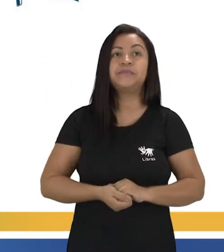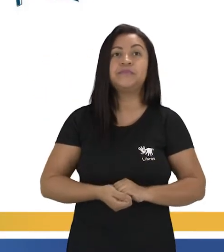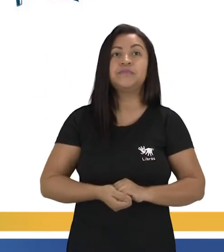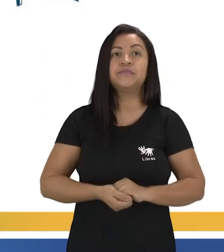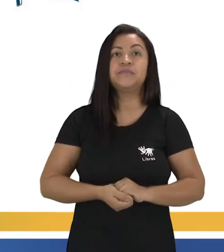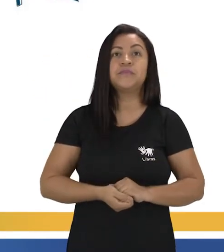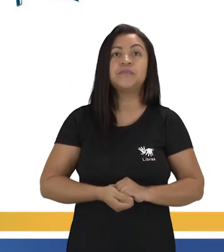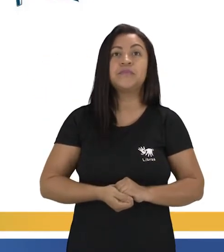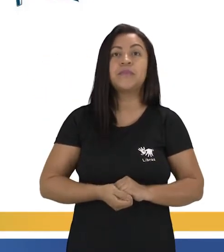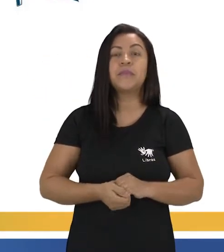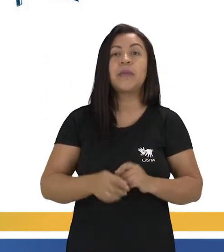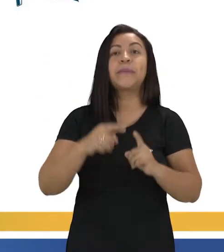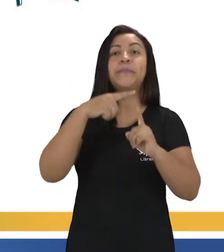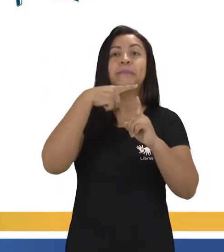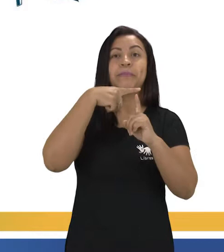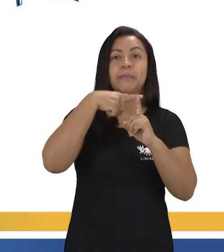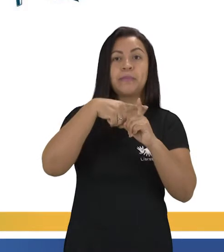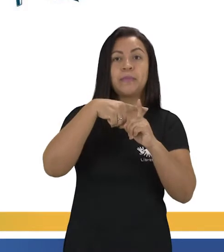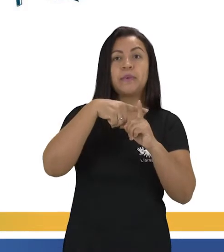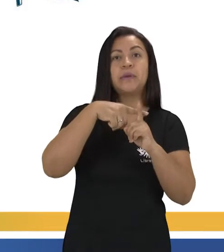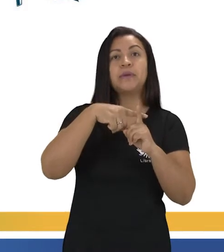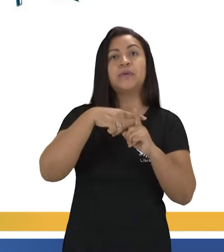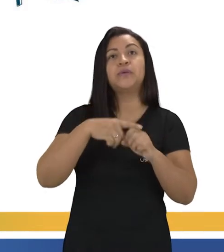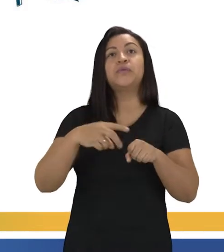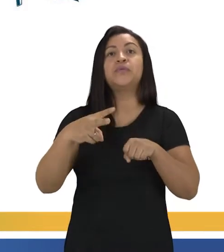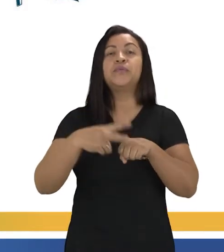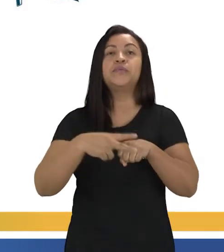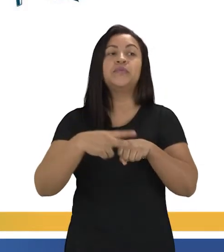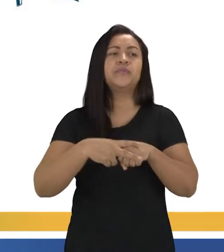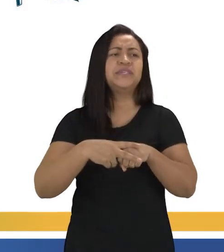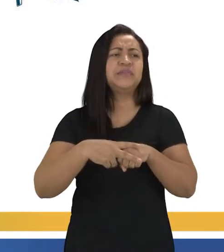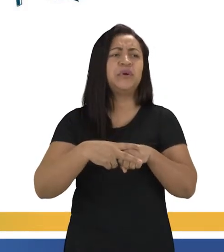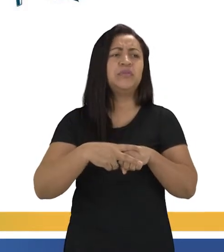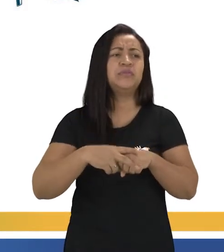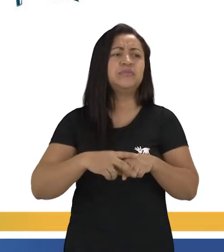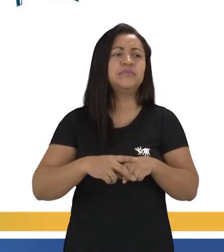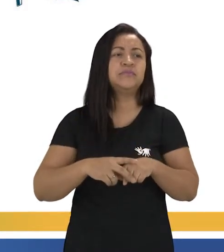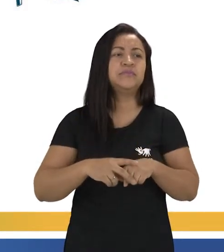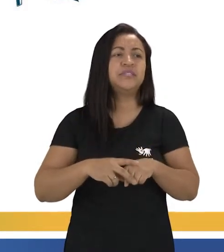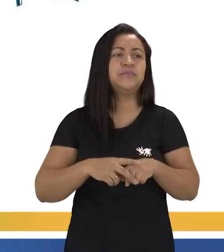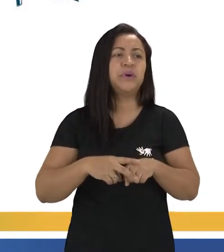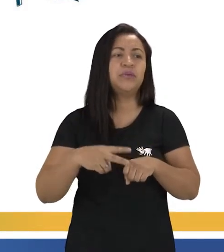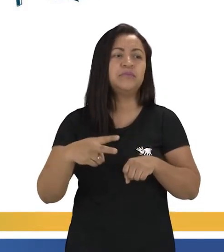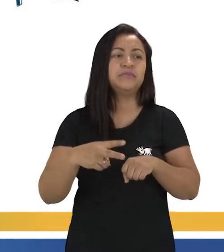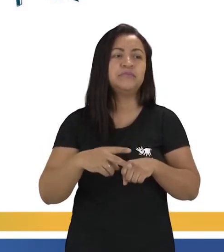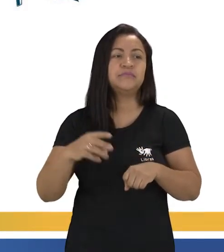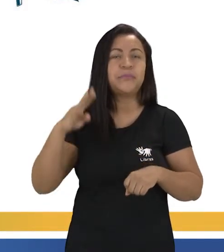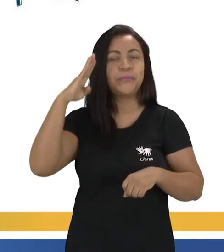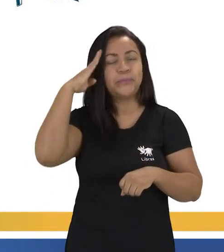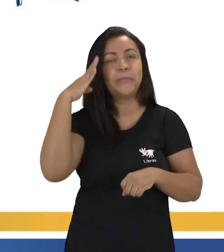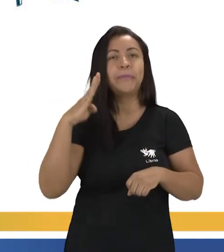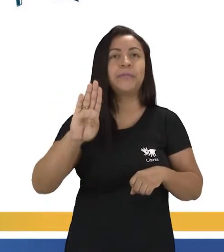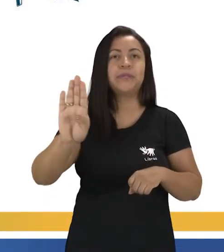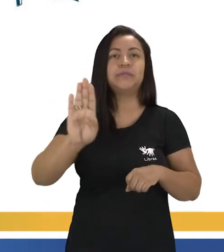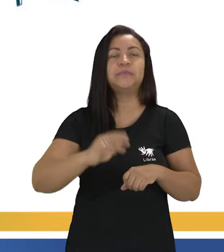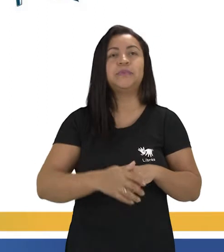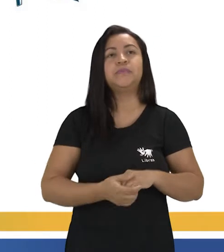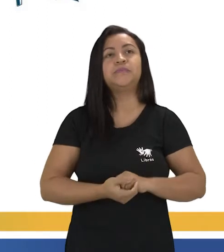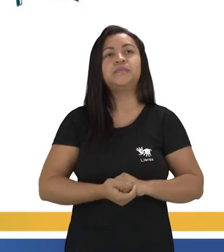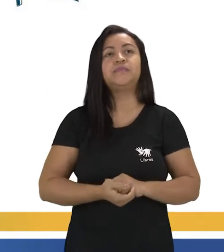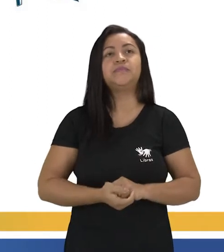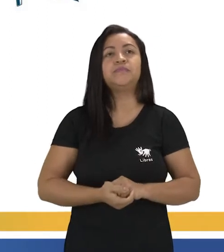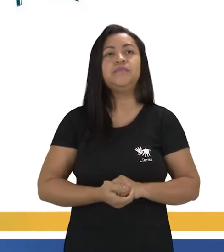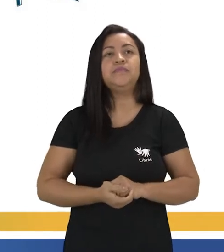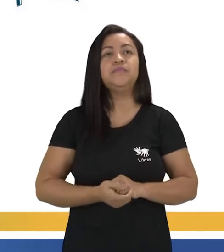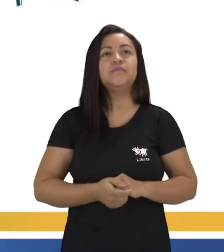Mas o verbo principal, e o verbo principal, como no present perfect também, ele vai ficar no passado particípio.